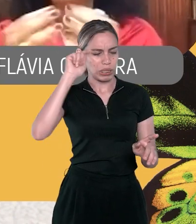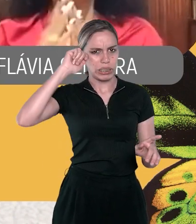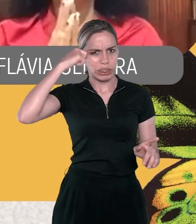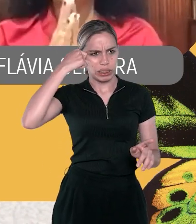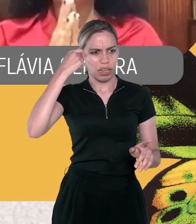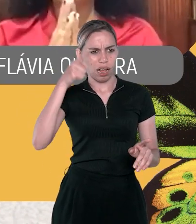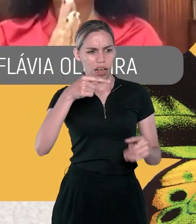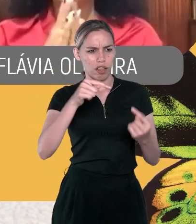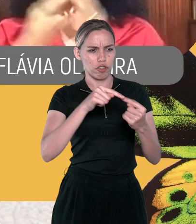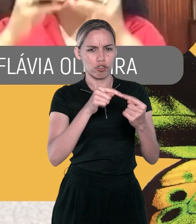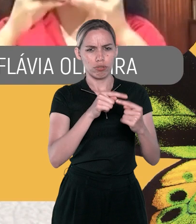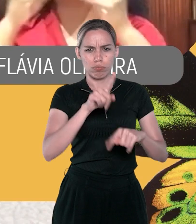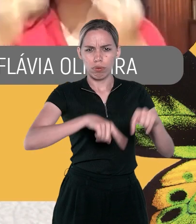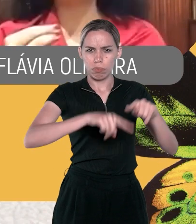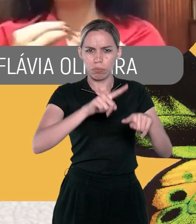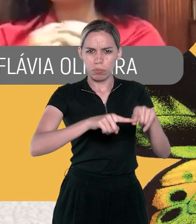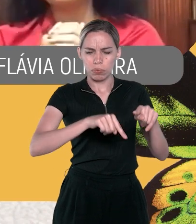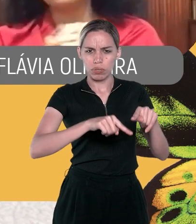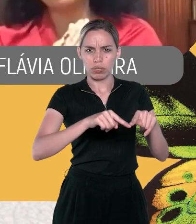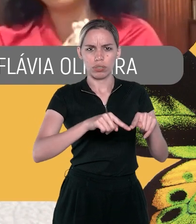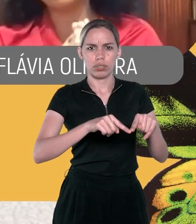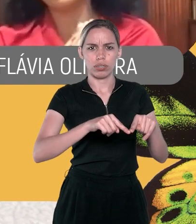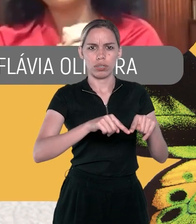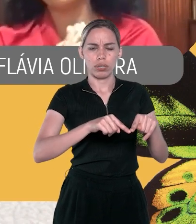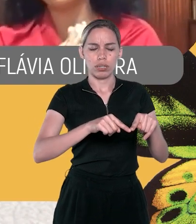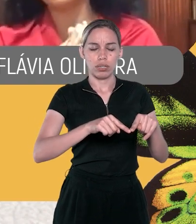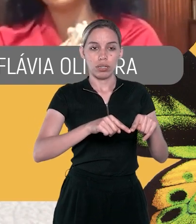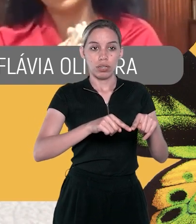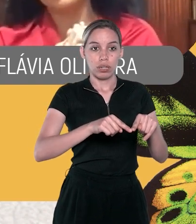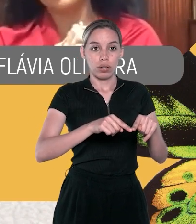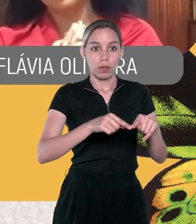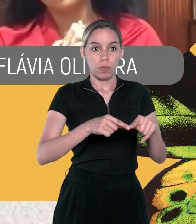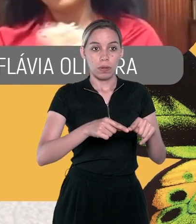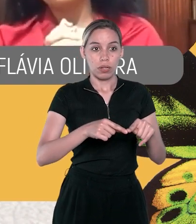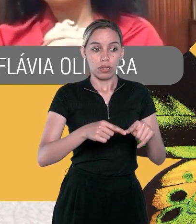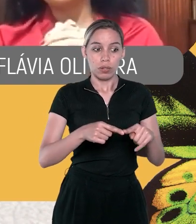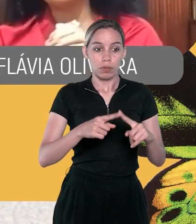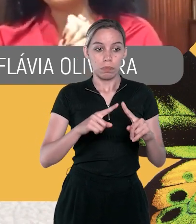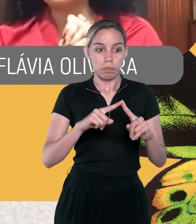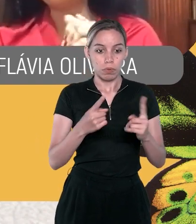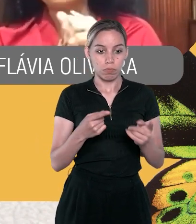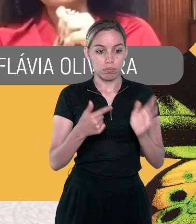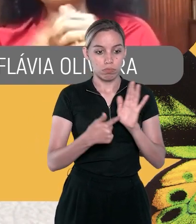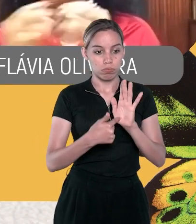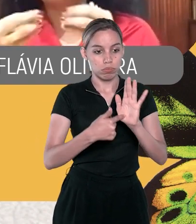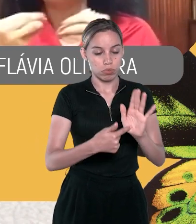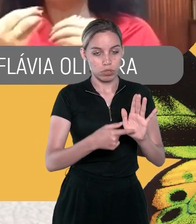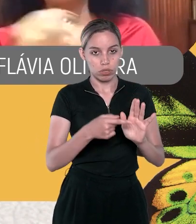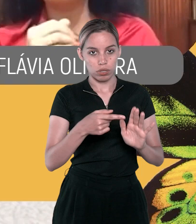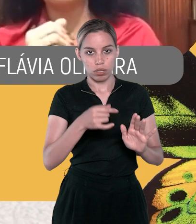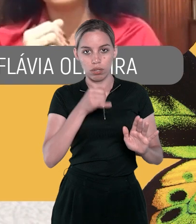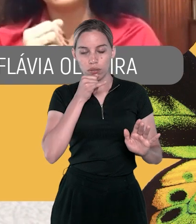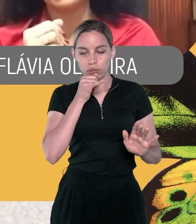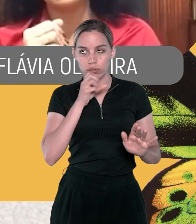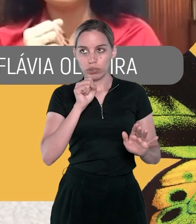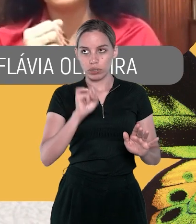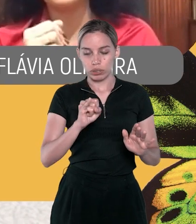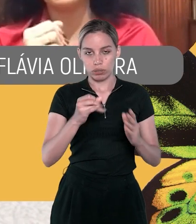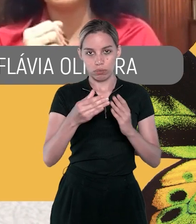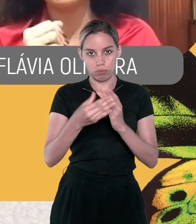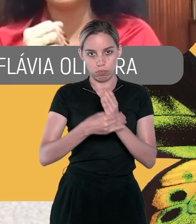né? E a destituição de potência. Quando você falava sobre os livros que você